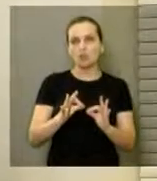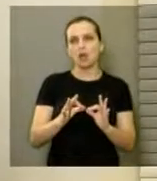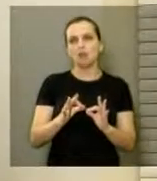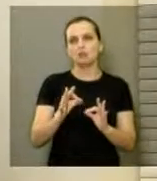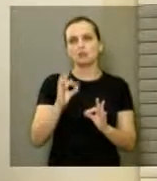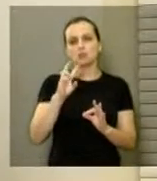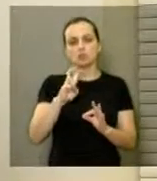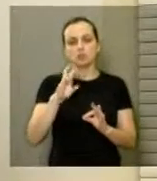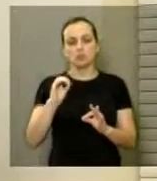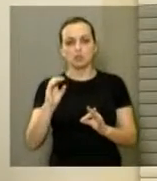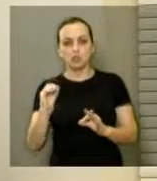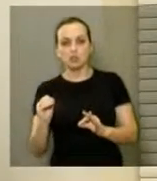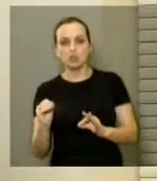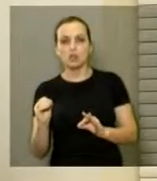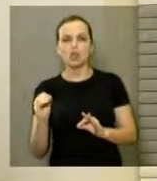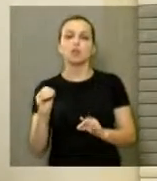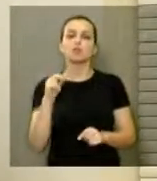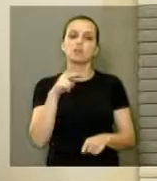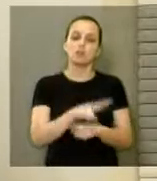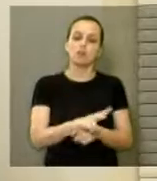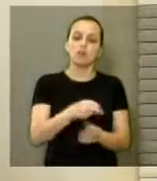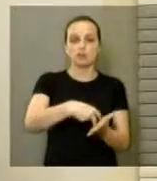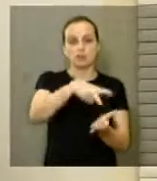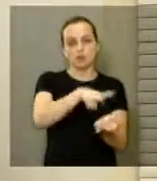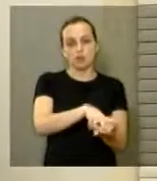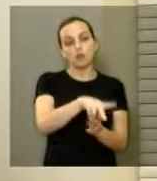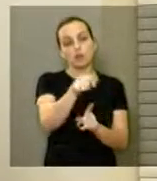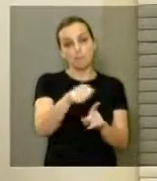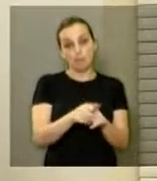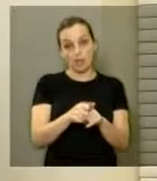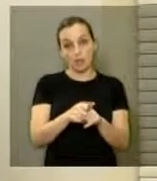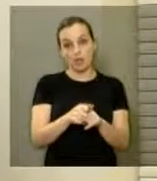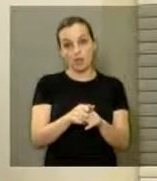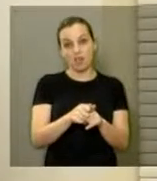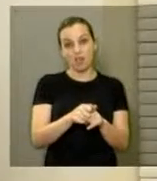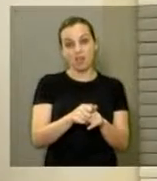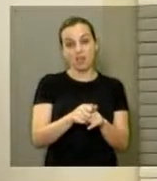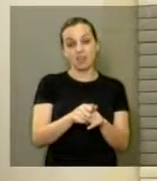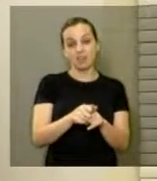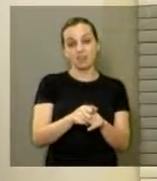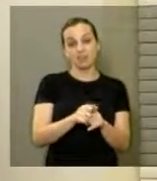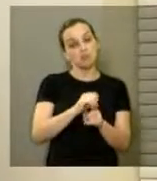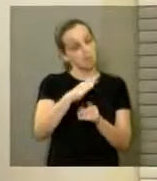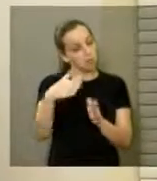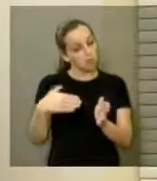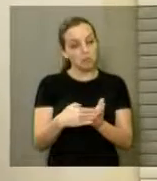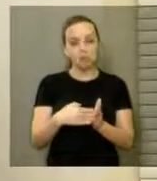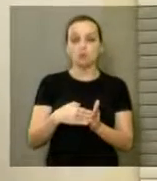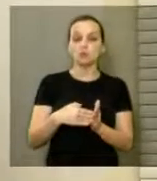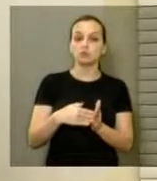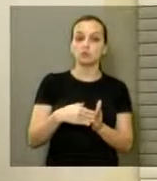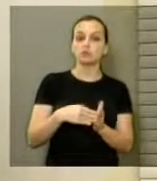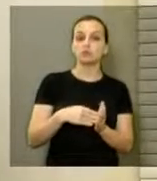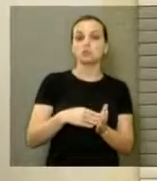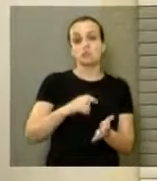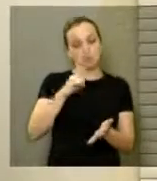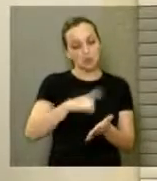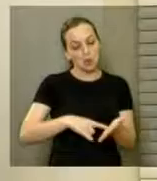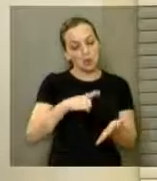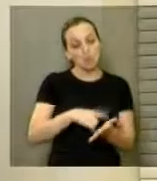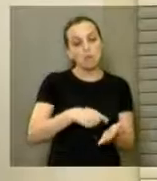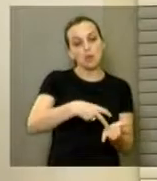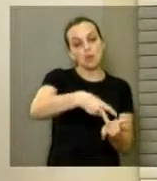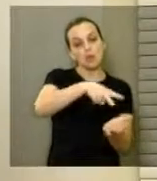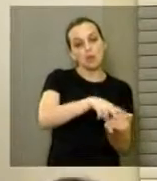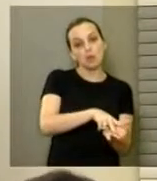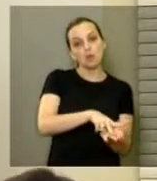vagas de internação por mês. Essas vagas são para tudo. Então, você vai emitindo guias de internação, até